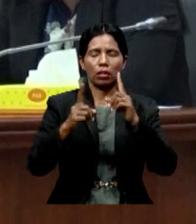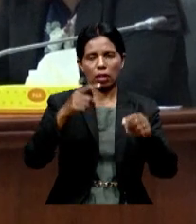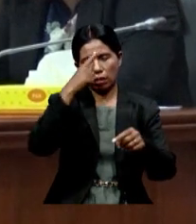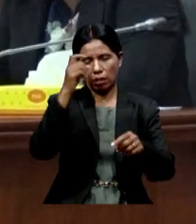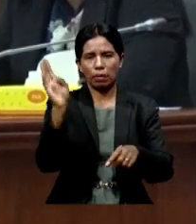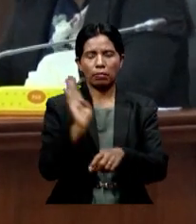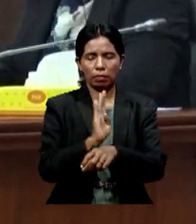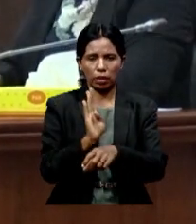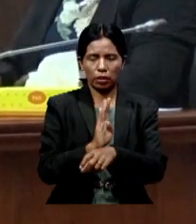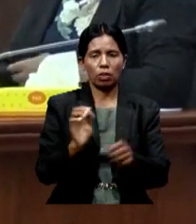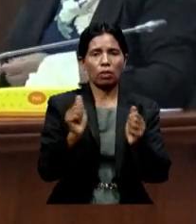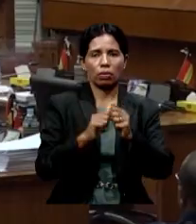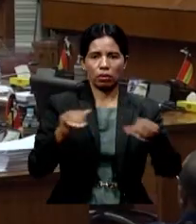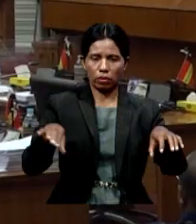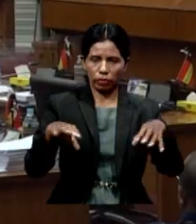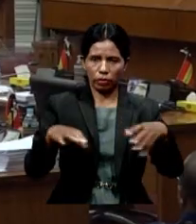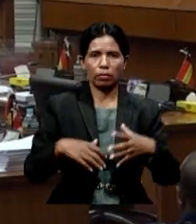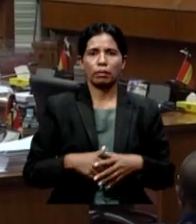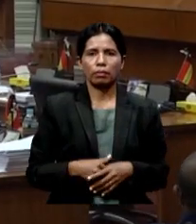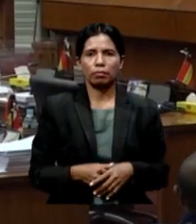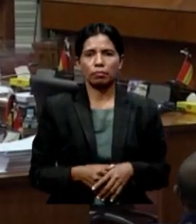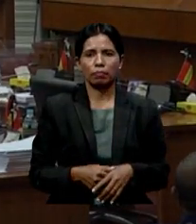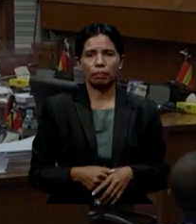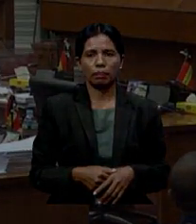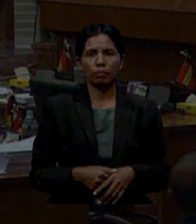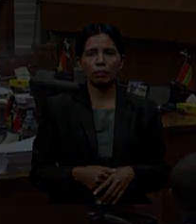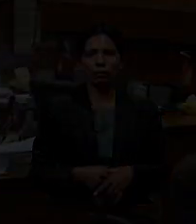tamba ocupado ho serviço Dulce da Costa Jaime dos Santos Ziemen.